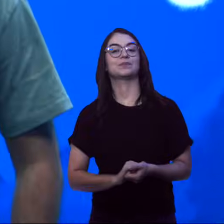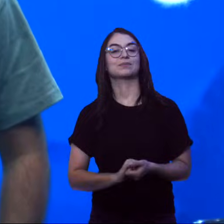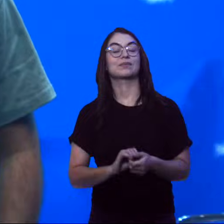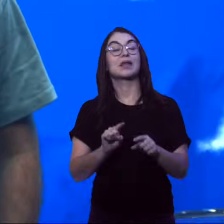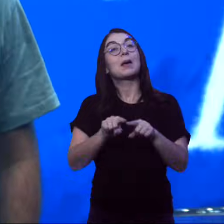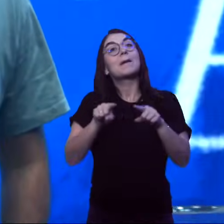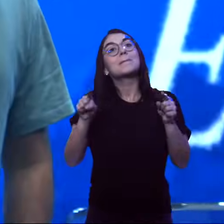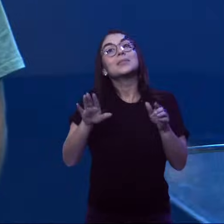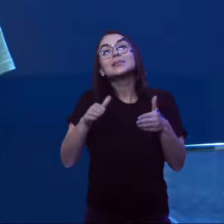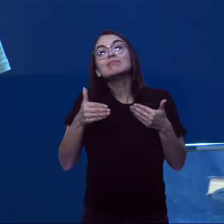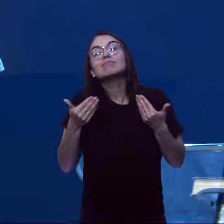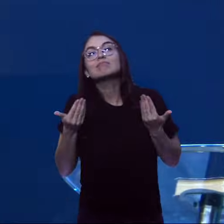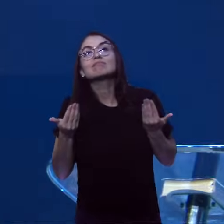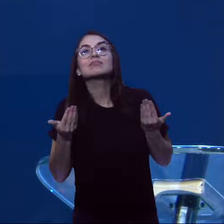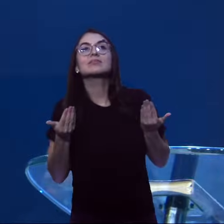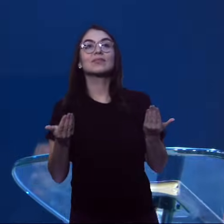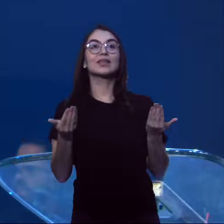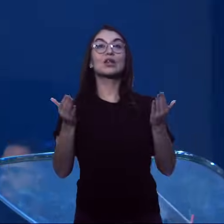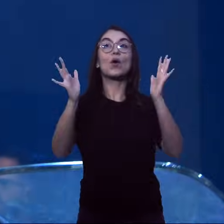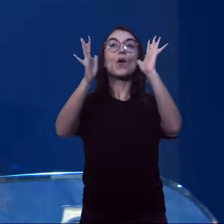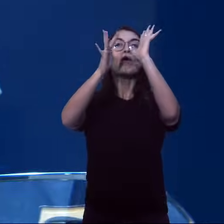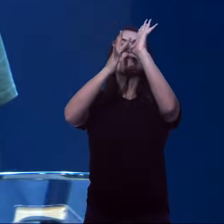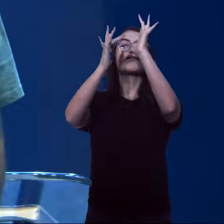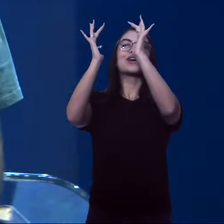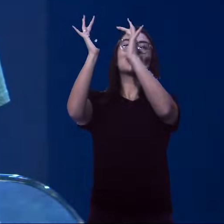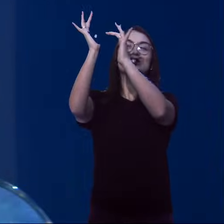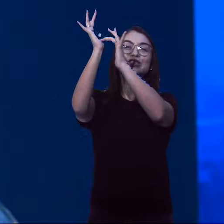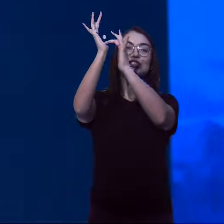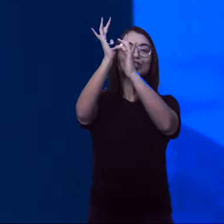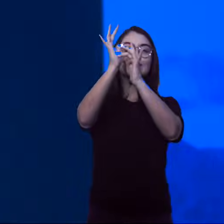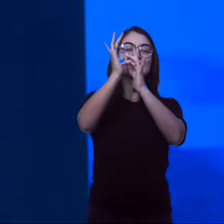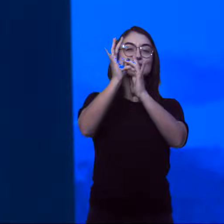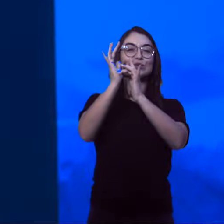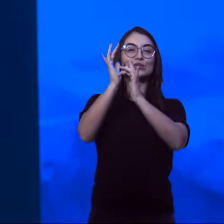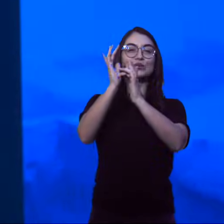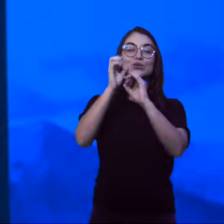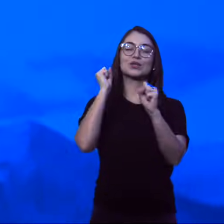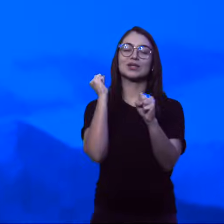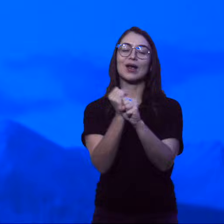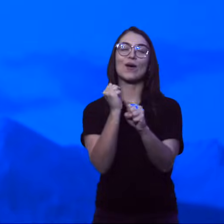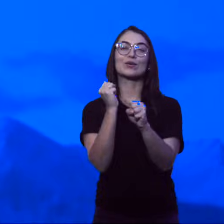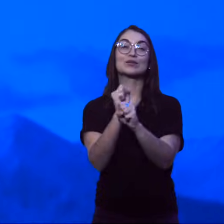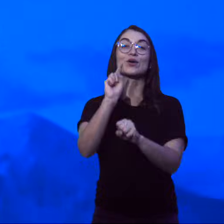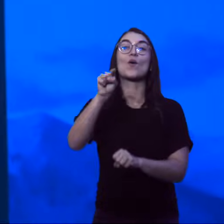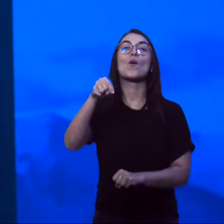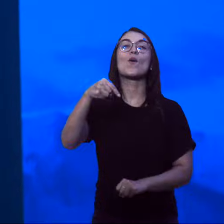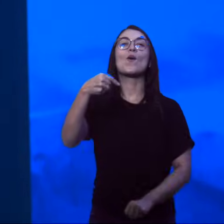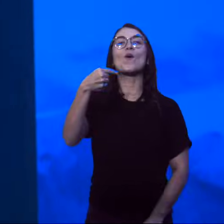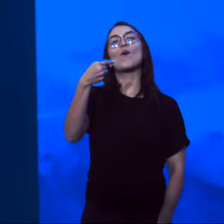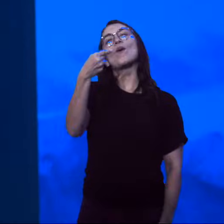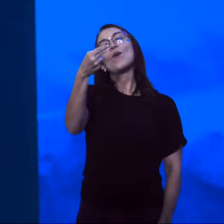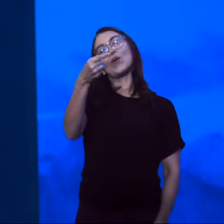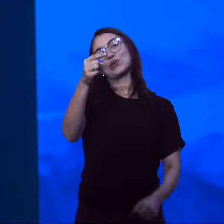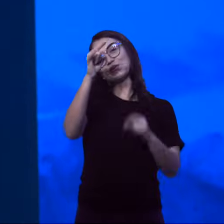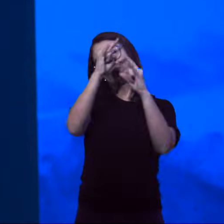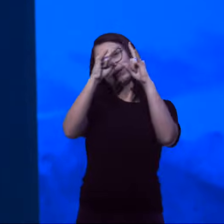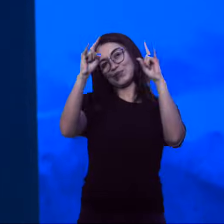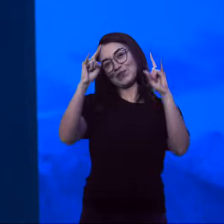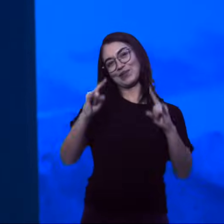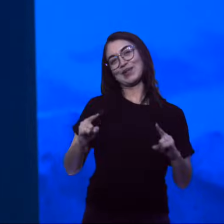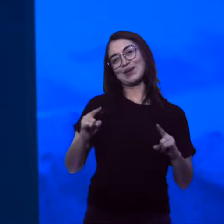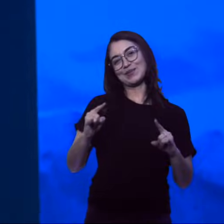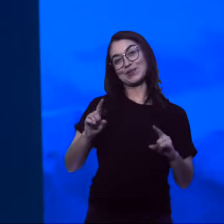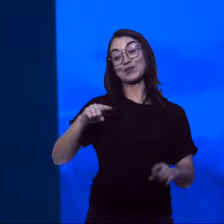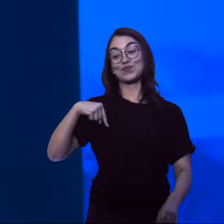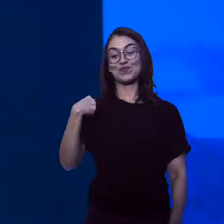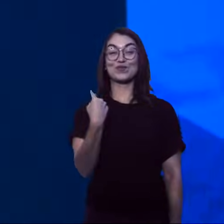Mas então, vem Jesus e constrói outro templo. Eu e você. O